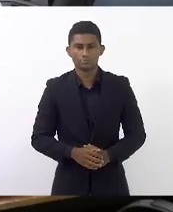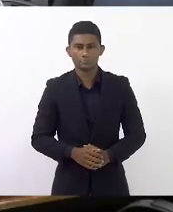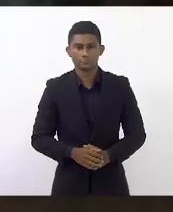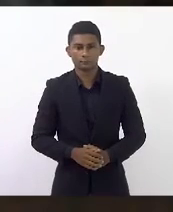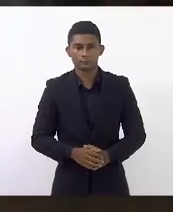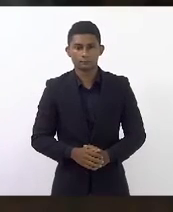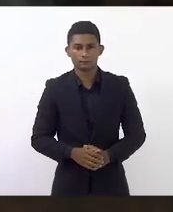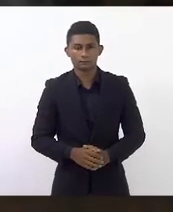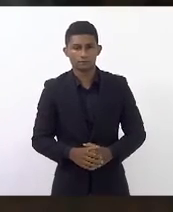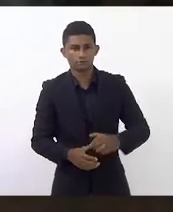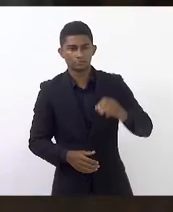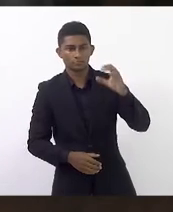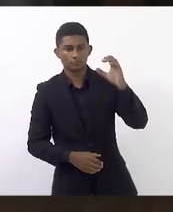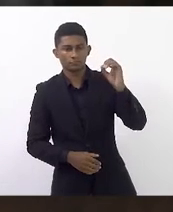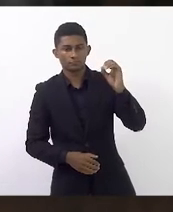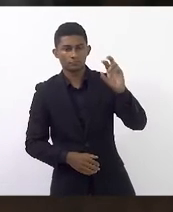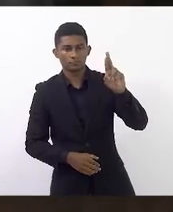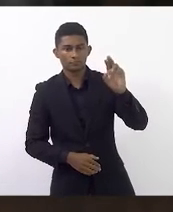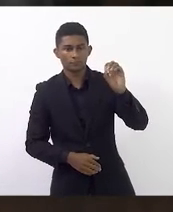Deputado Coronel Jairo.